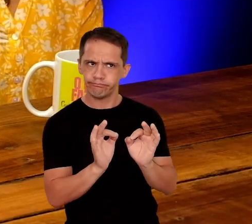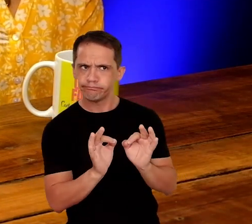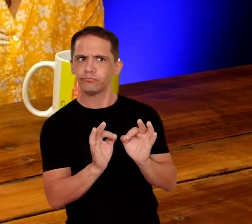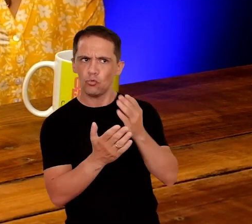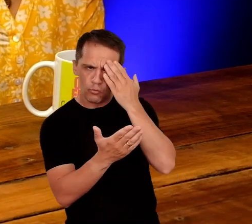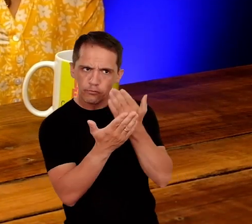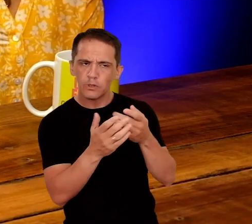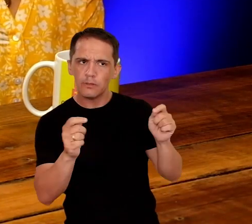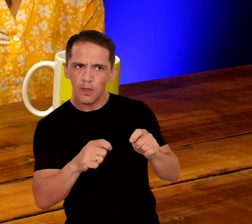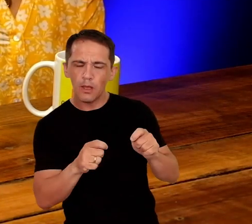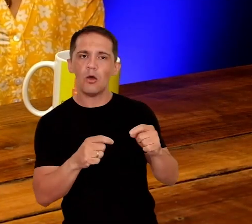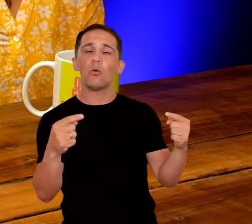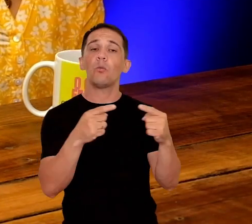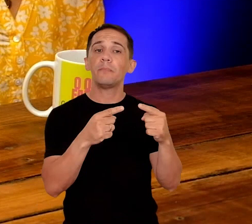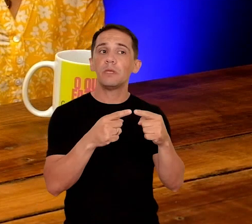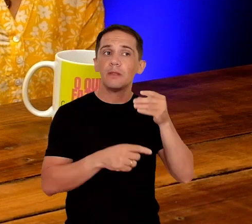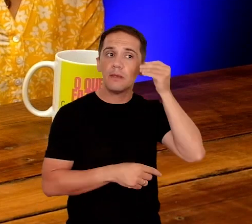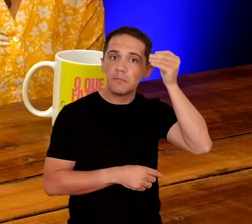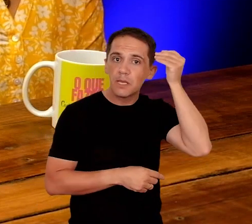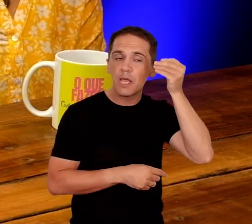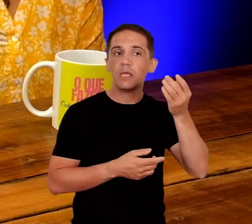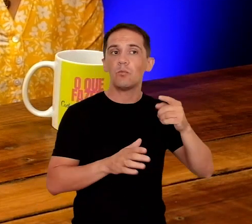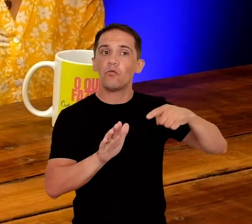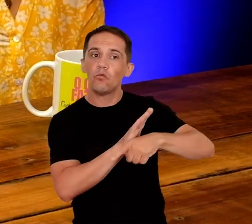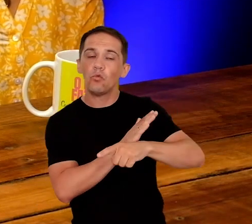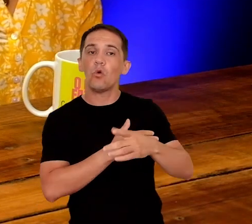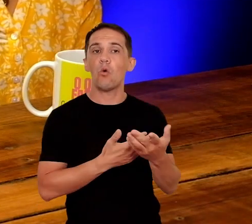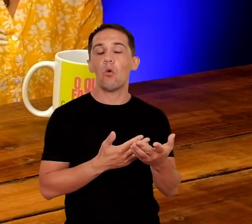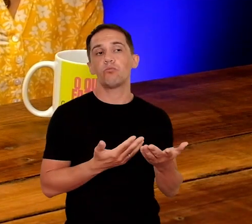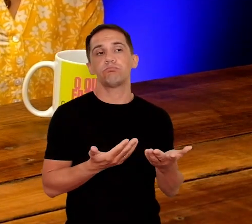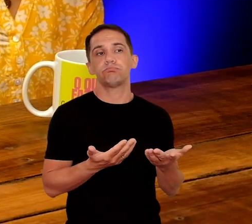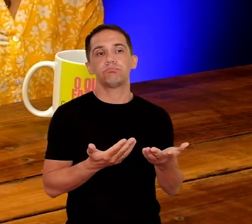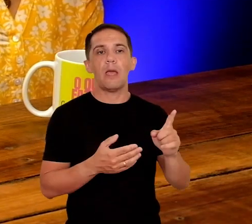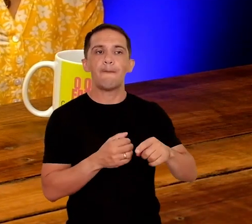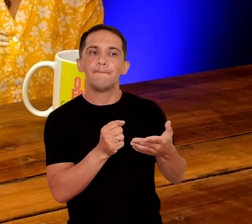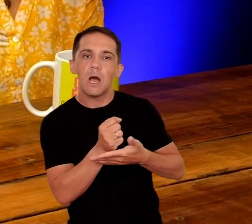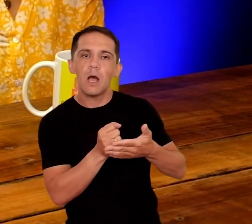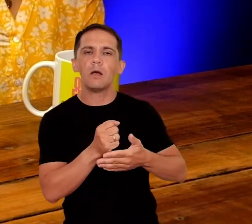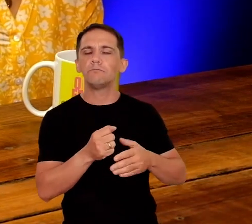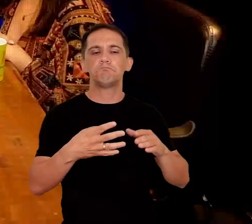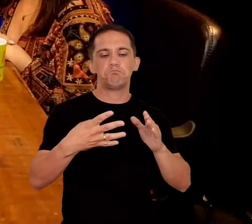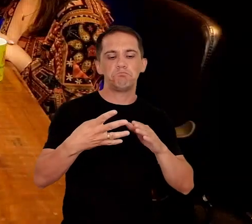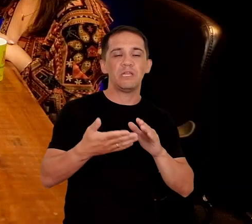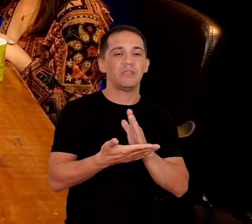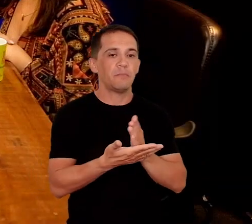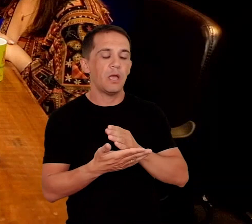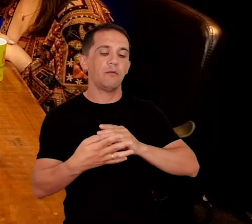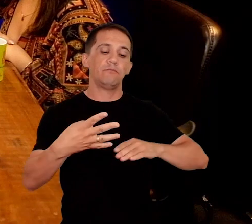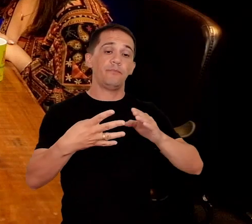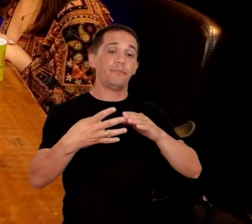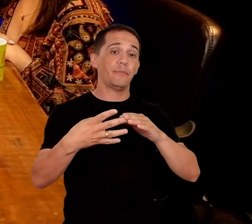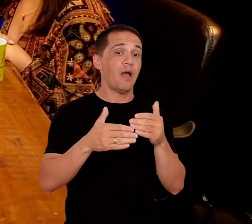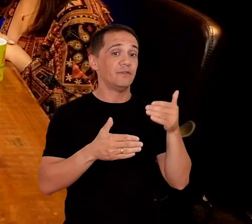internet, né? Curso básico, ver, claro, a classificação, ver se... Se é para iniciantes ou se tem que ter alguma experiência.